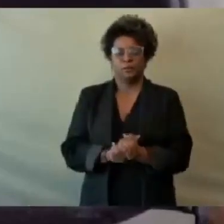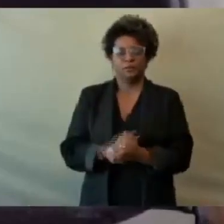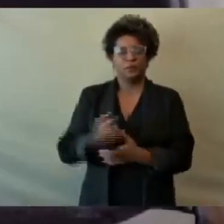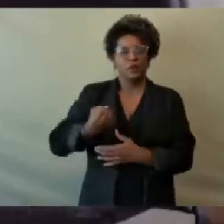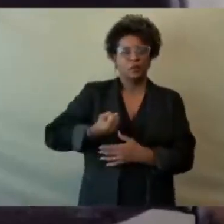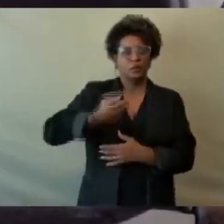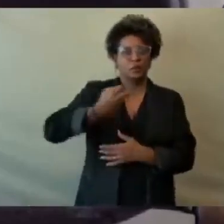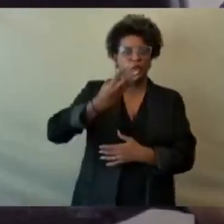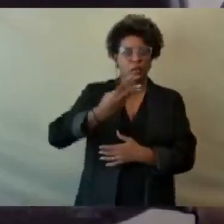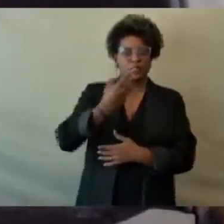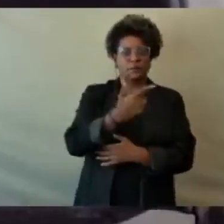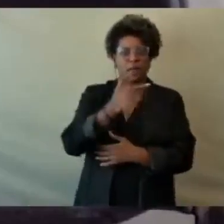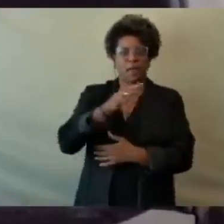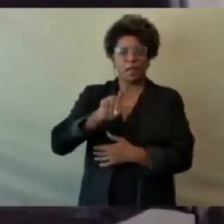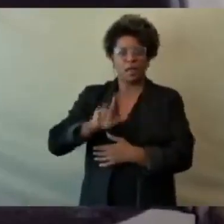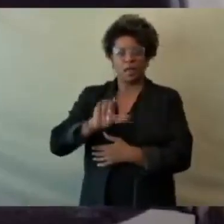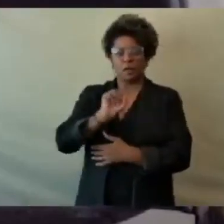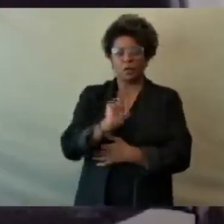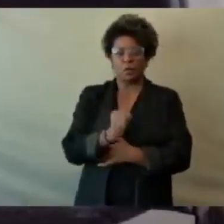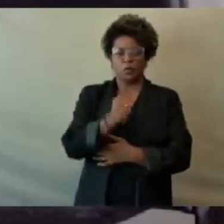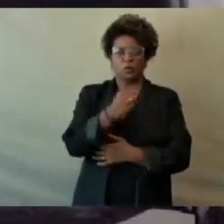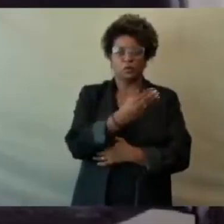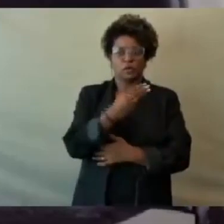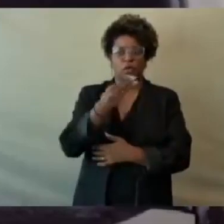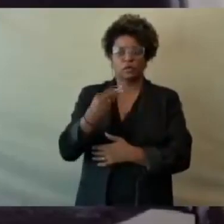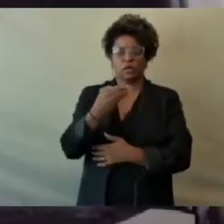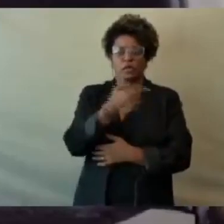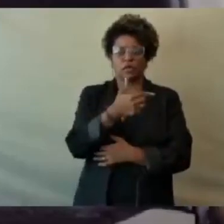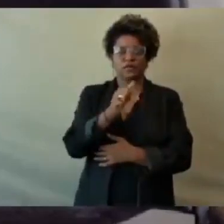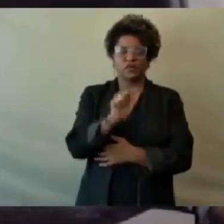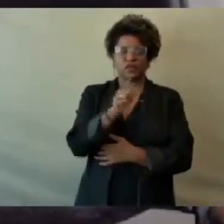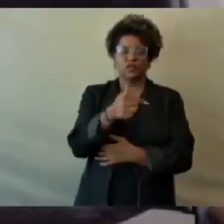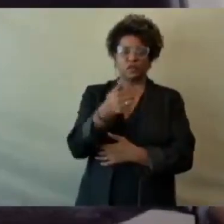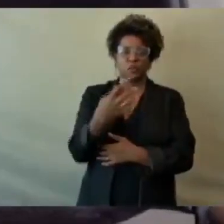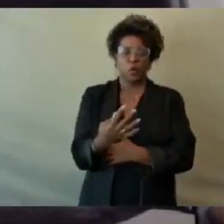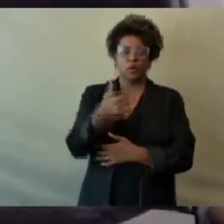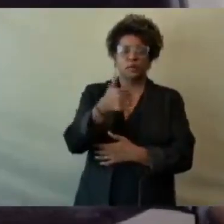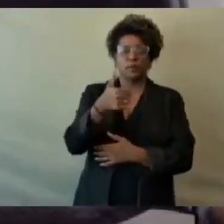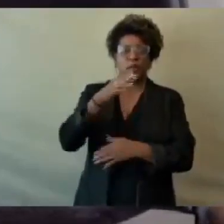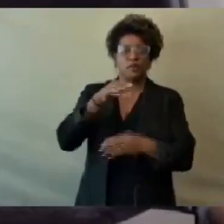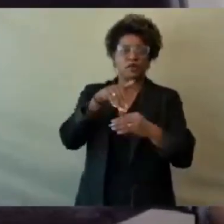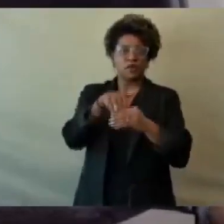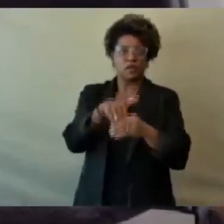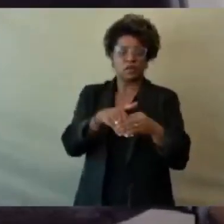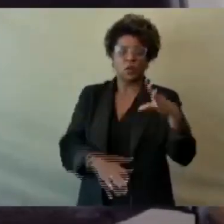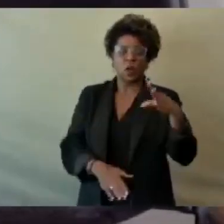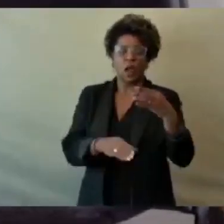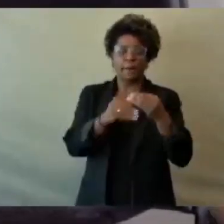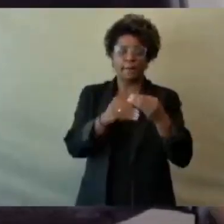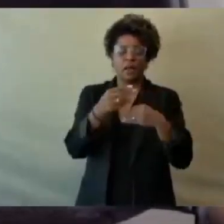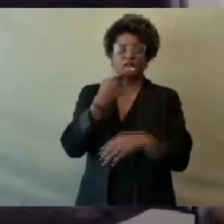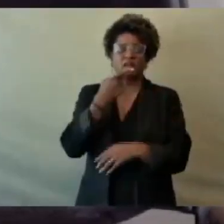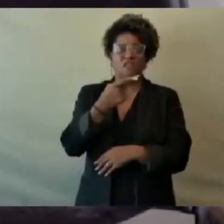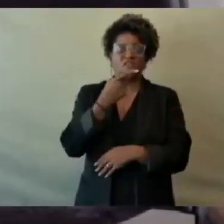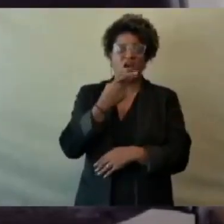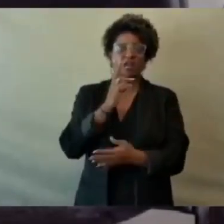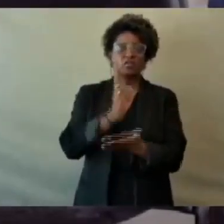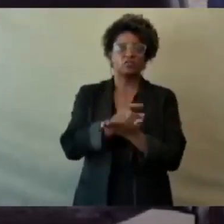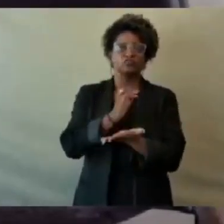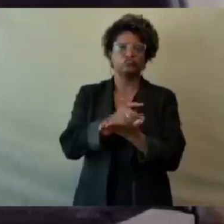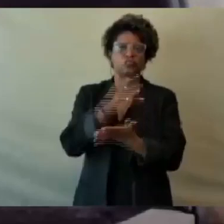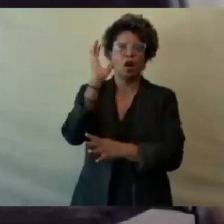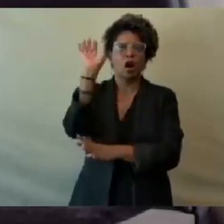-2024, primeiro turno. Emenda, dispõe sobre a permanência de ambulâncias em locais de realização de